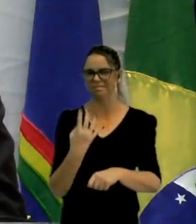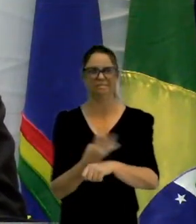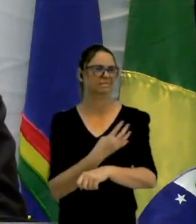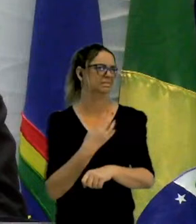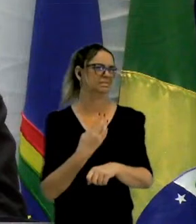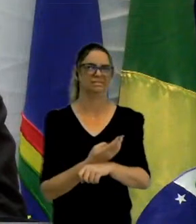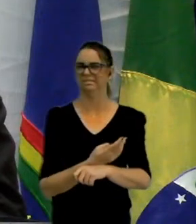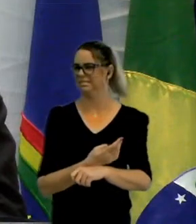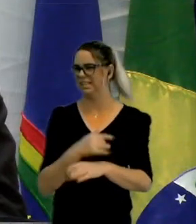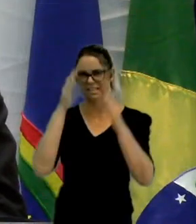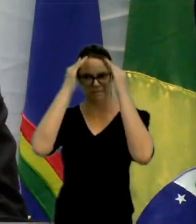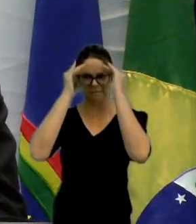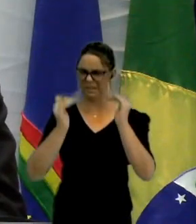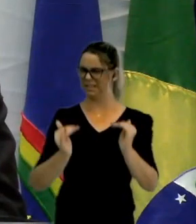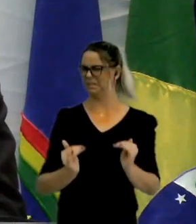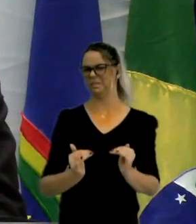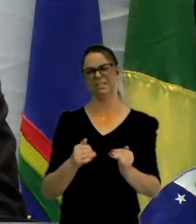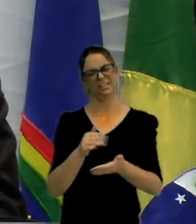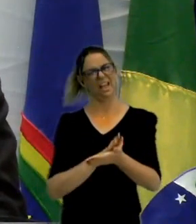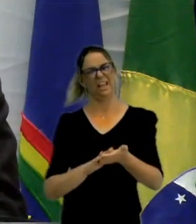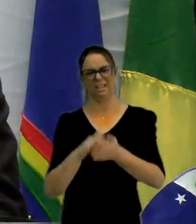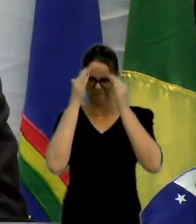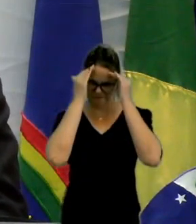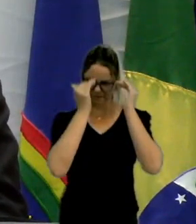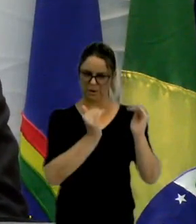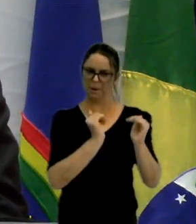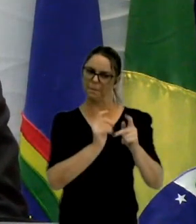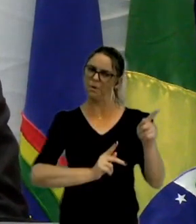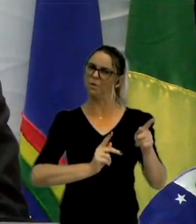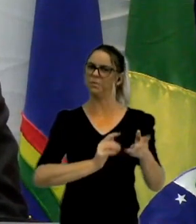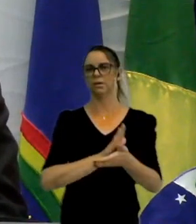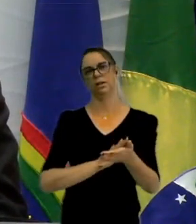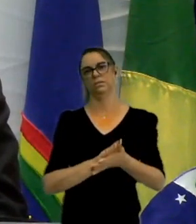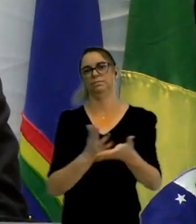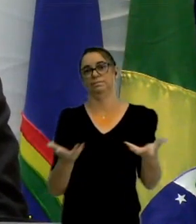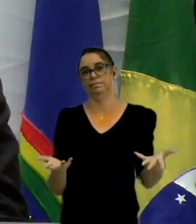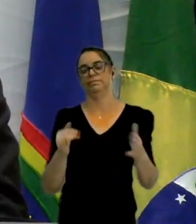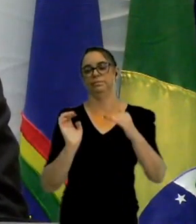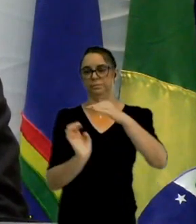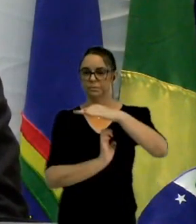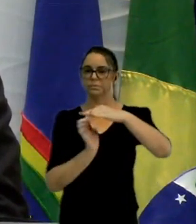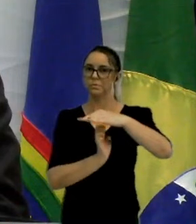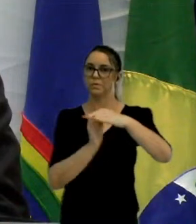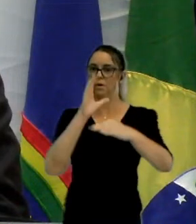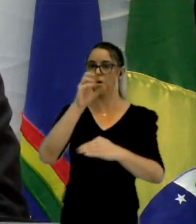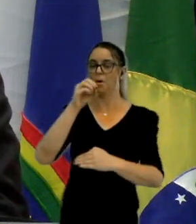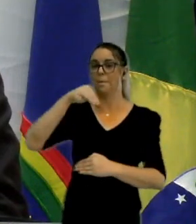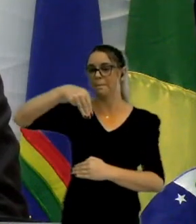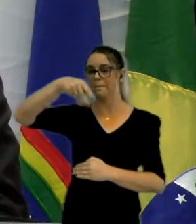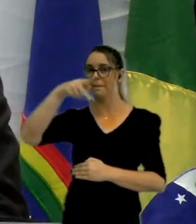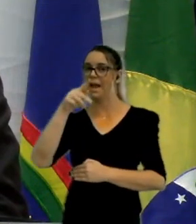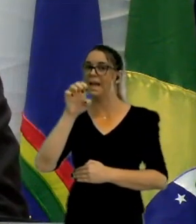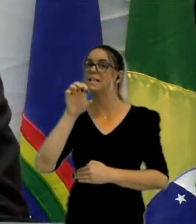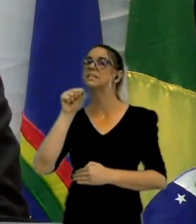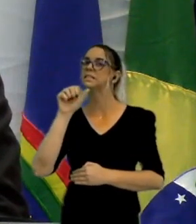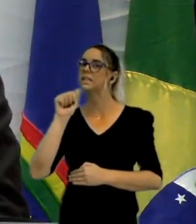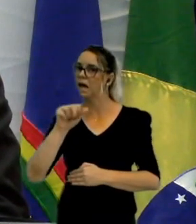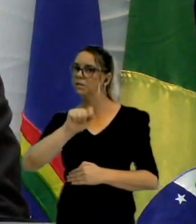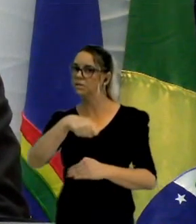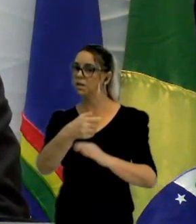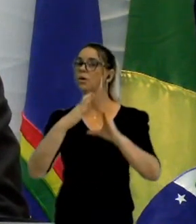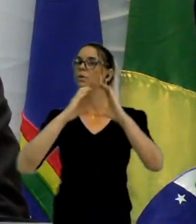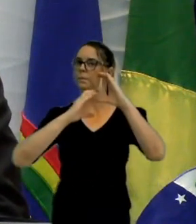tanta falta de respeito com a nossa população praticada por essa empresa aqui em São Bento do Una. Nós sabemos que